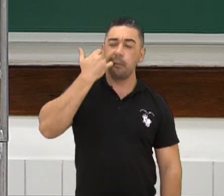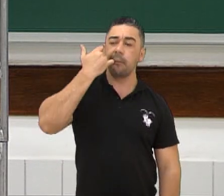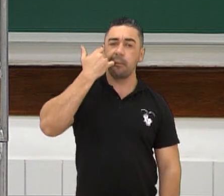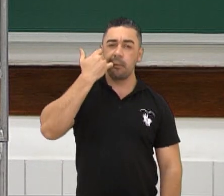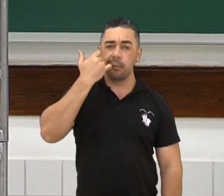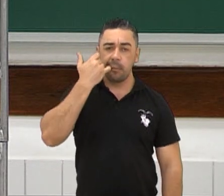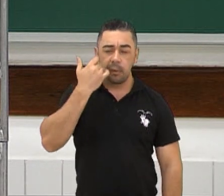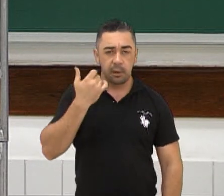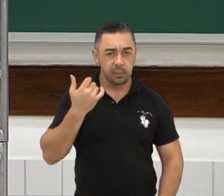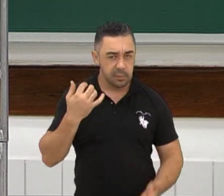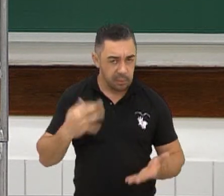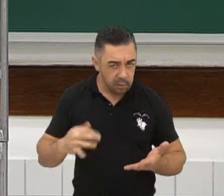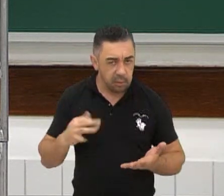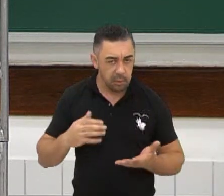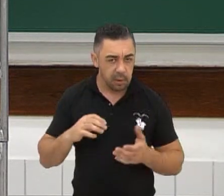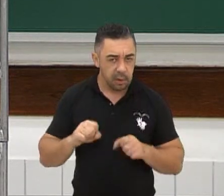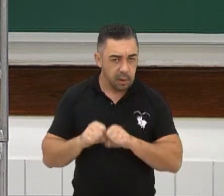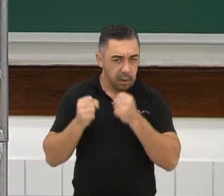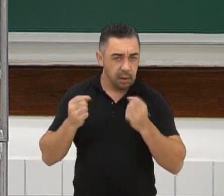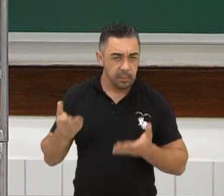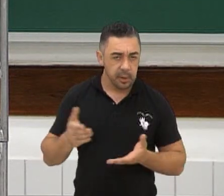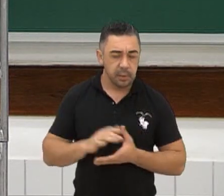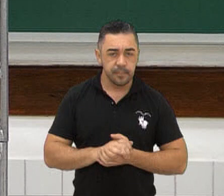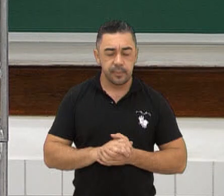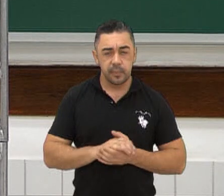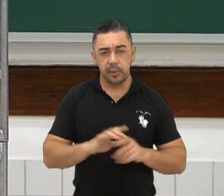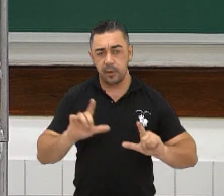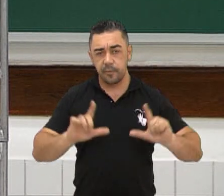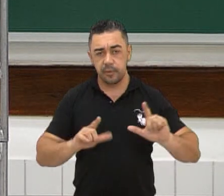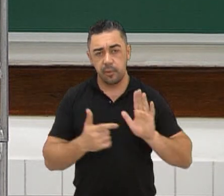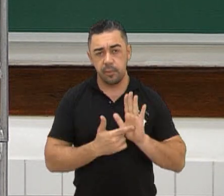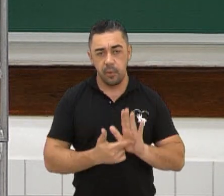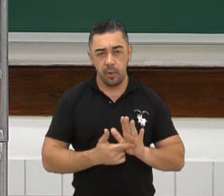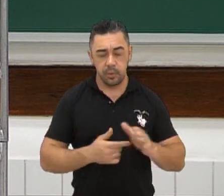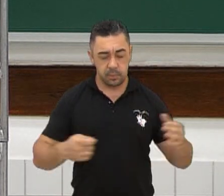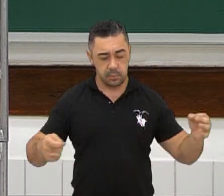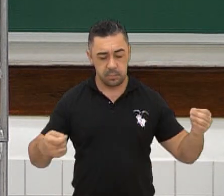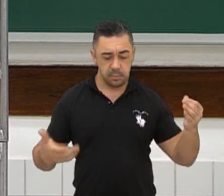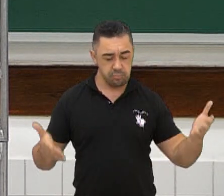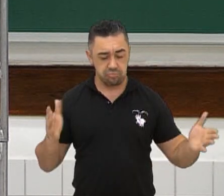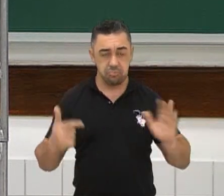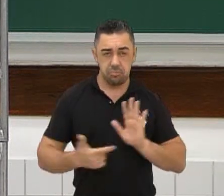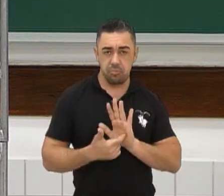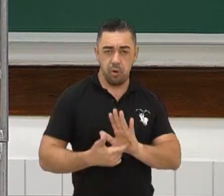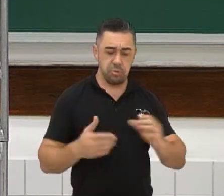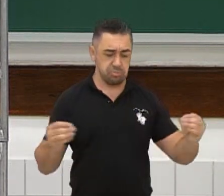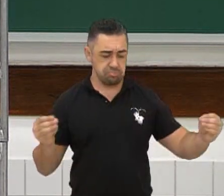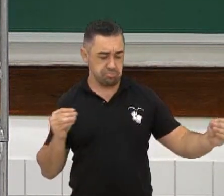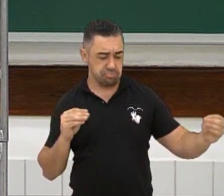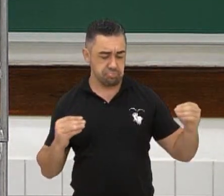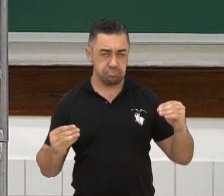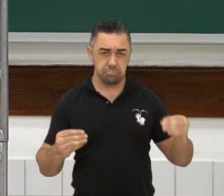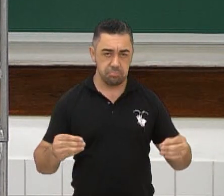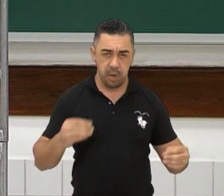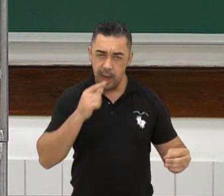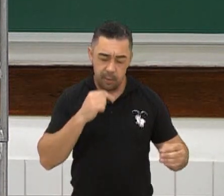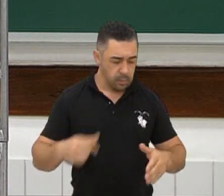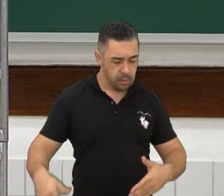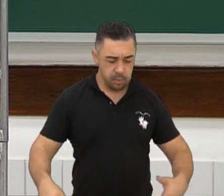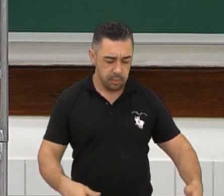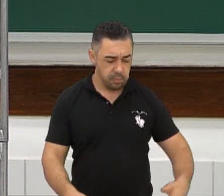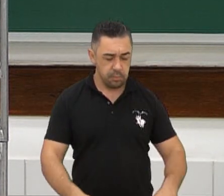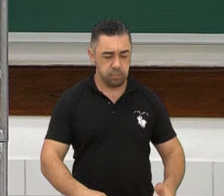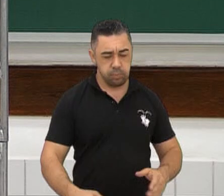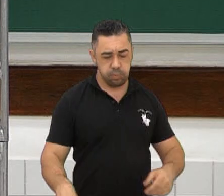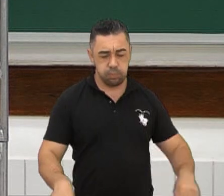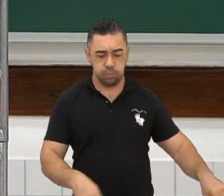que eles vão pescar o peixe. Quando aparece na televisão lá ainda, a pessoa que está com o peixe, né, mostra o peixe, coloca na água e vai para frente,